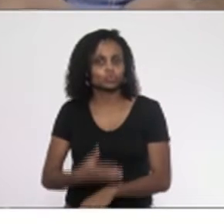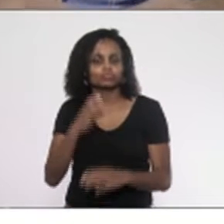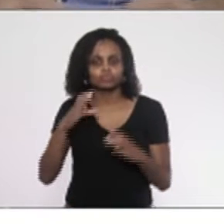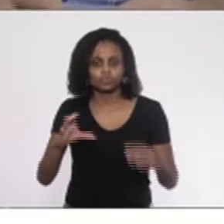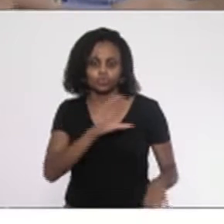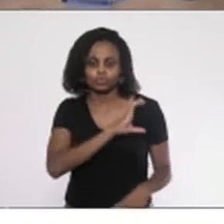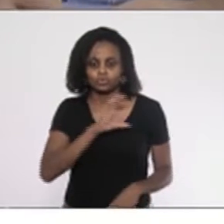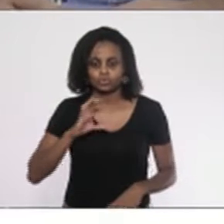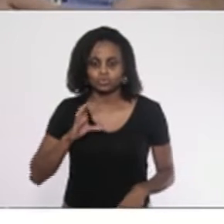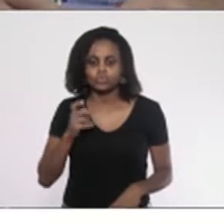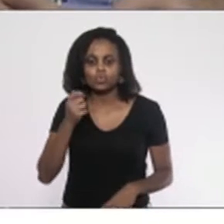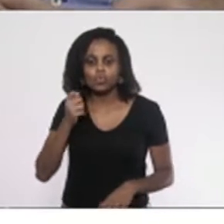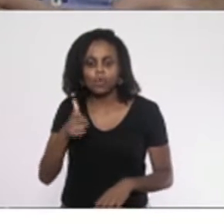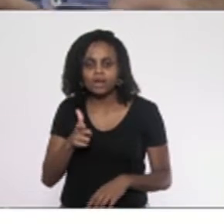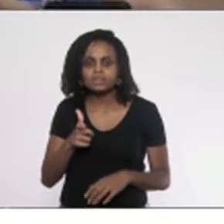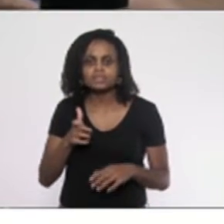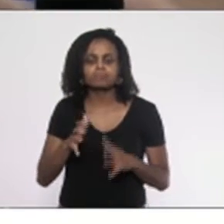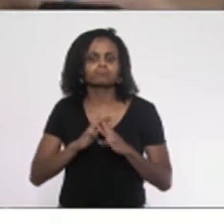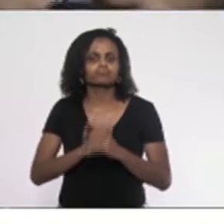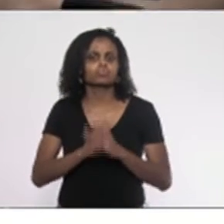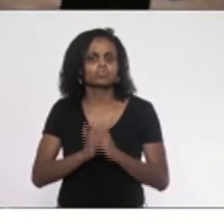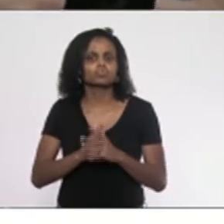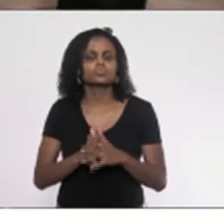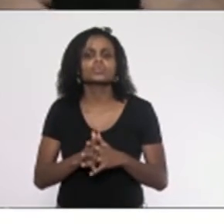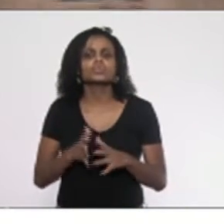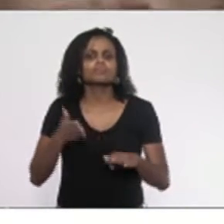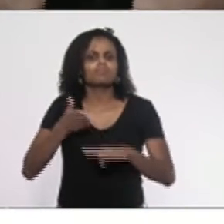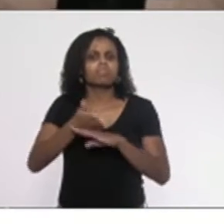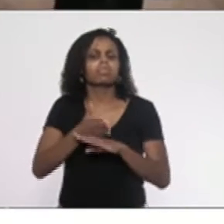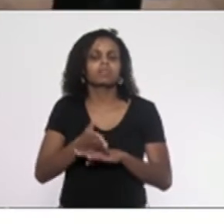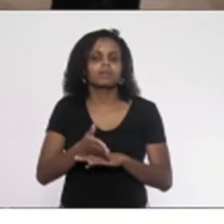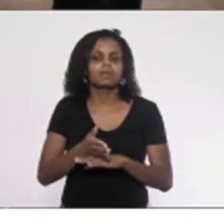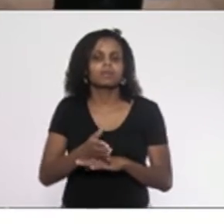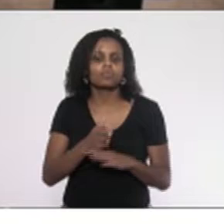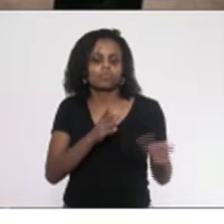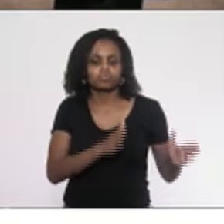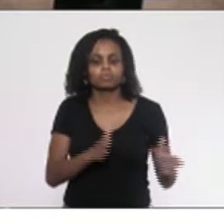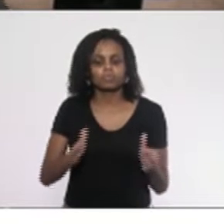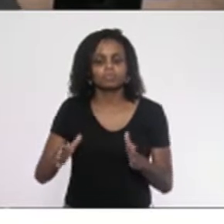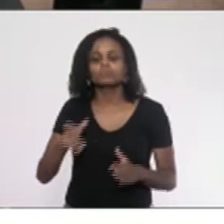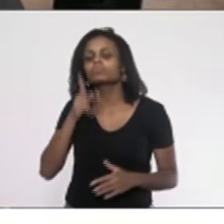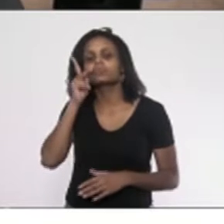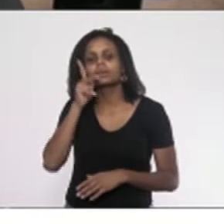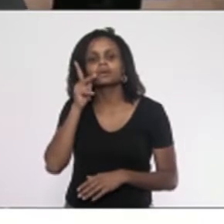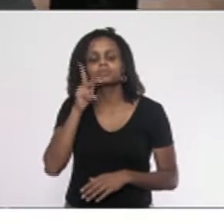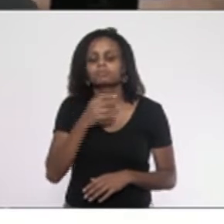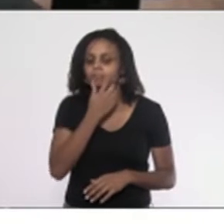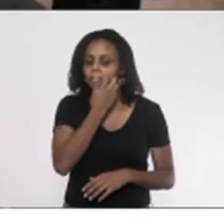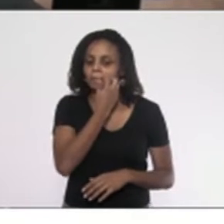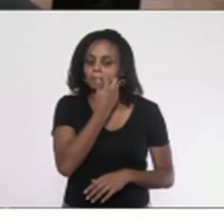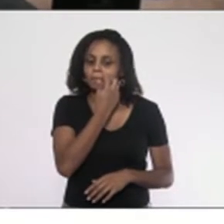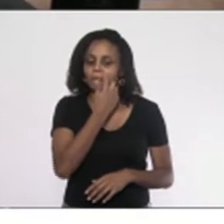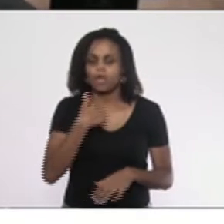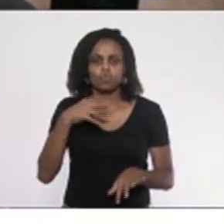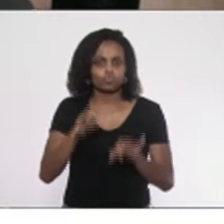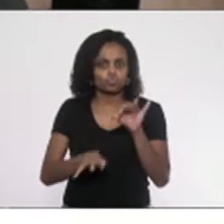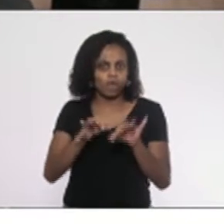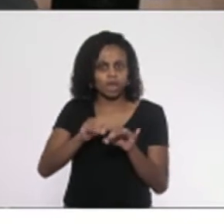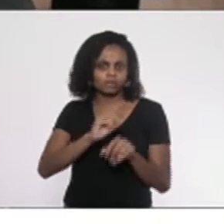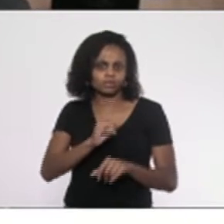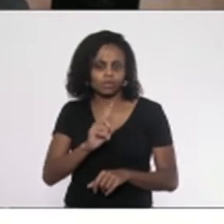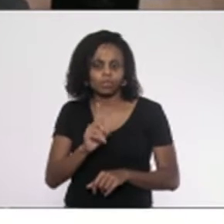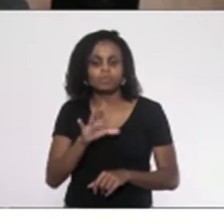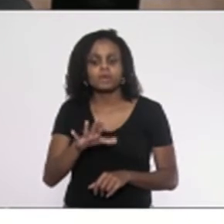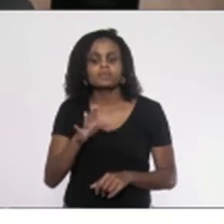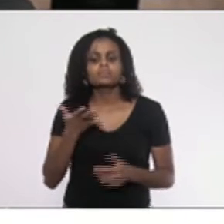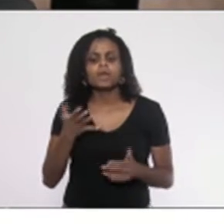quase prejudicamos o andamento do plenário. E aqui não me cabe fazer um juízo sobre essa questão, mas eu quero